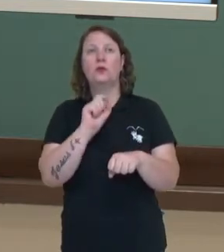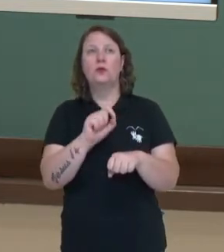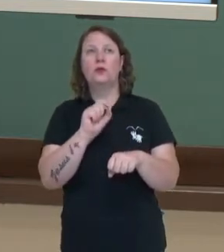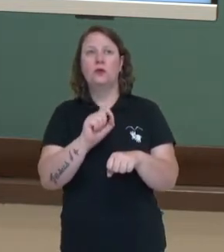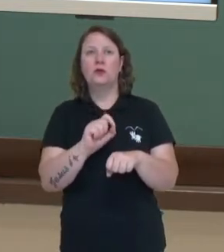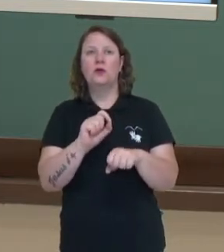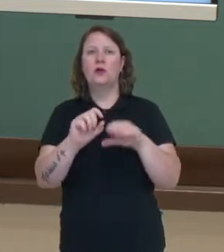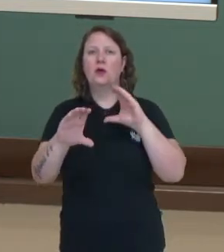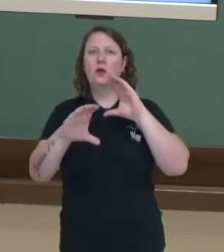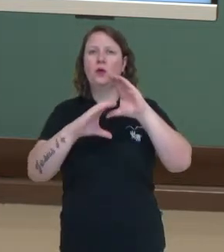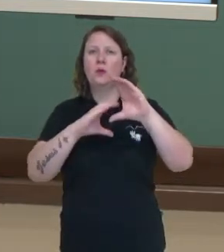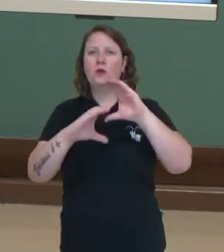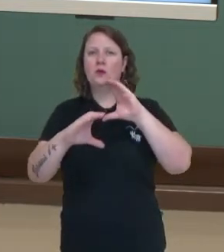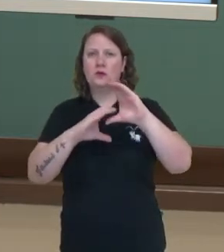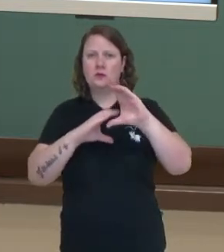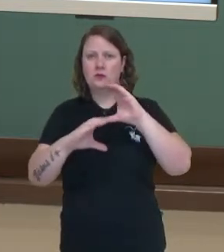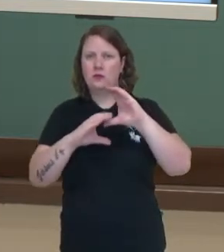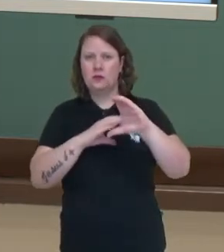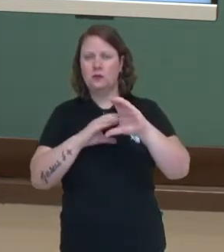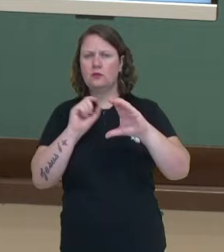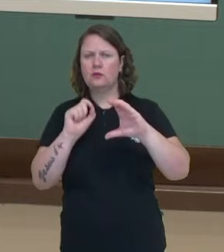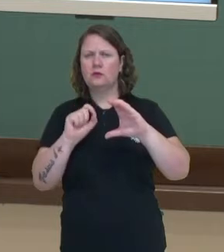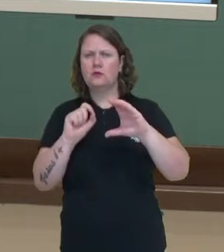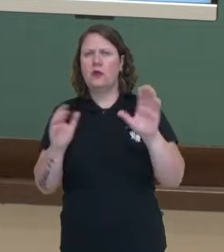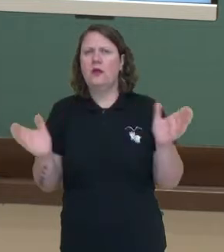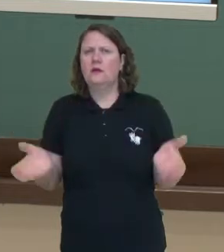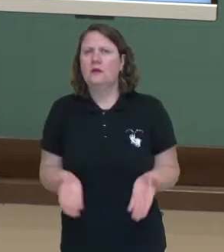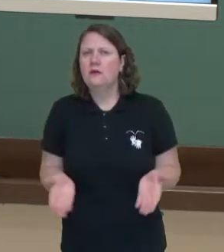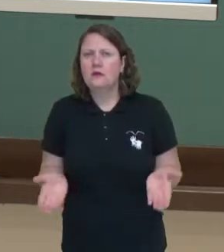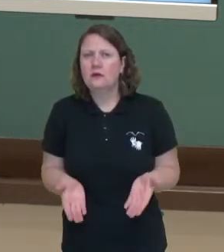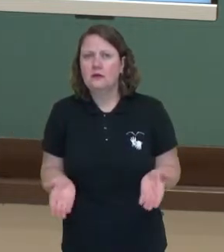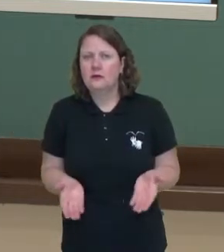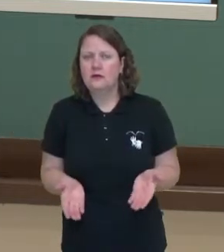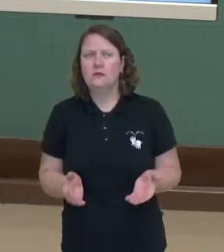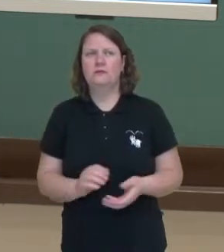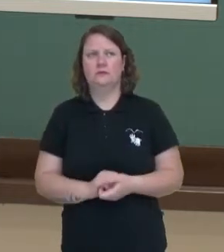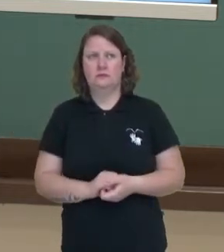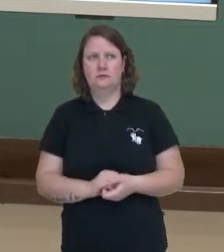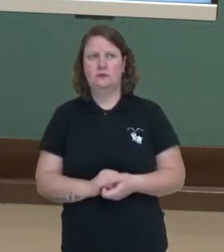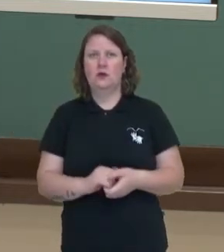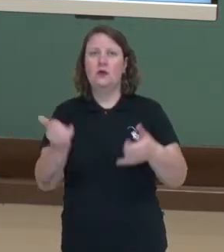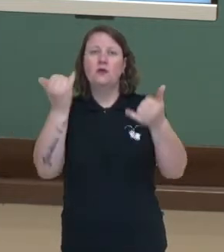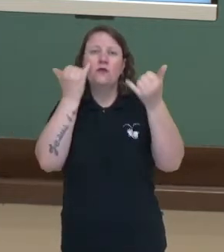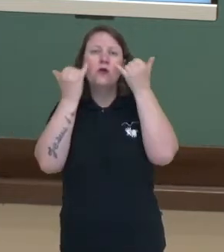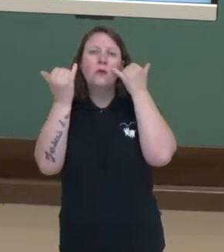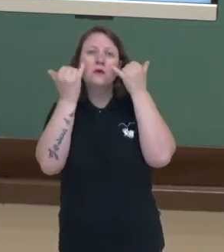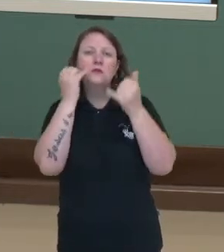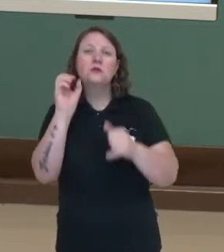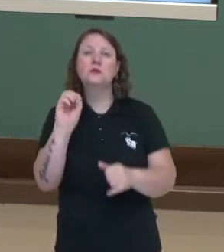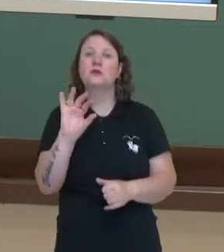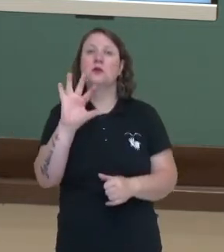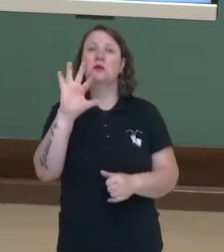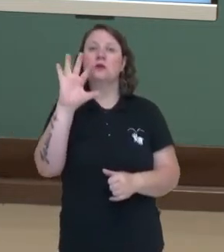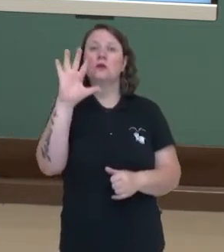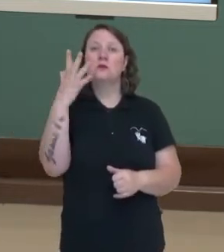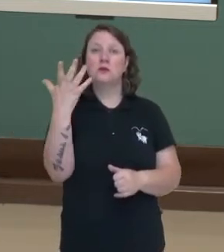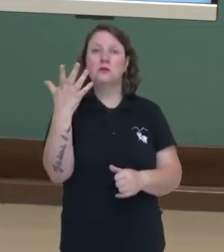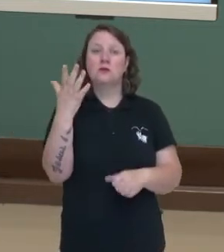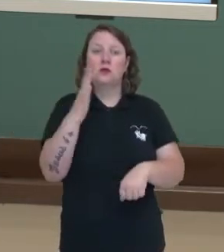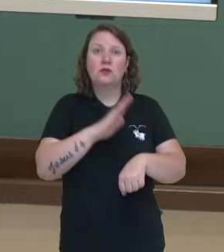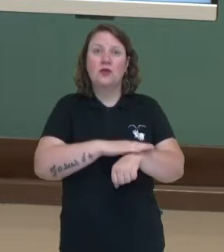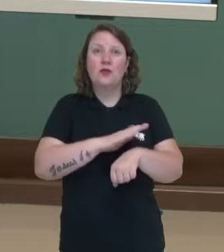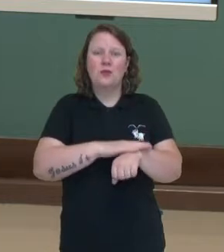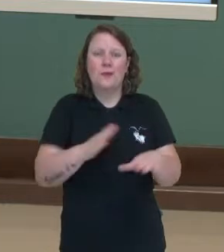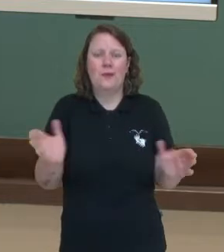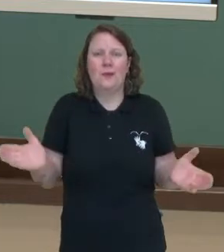ela era atual, que é uma característica da notícia, trazer informações, fatos que são atuais